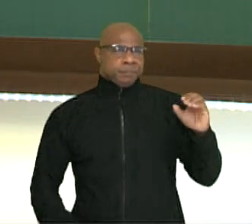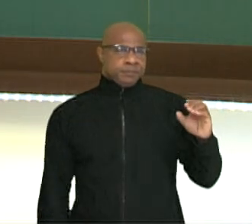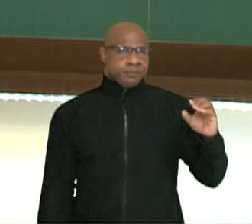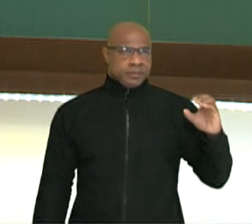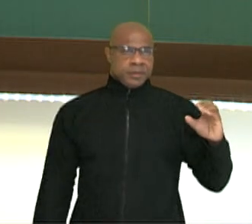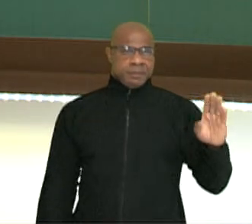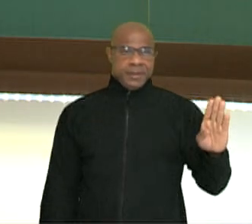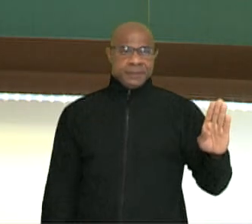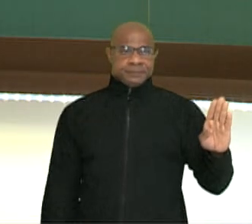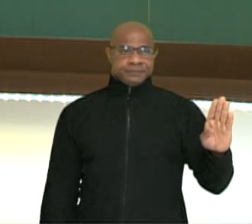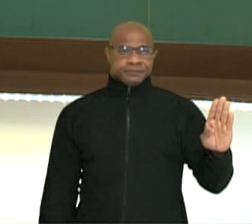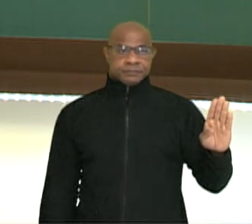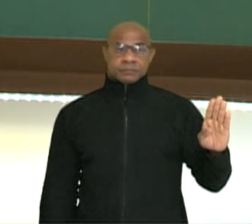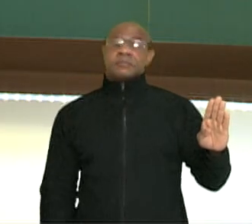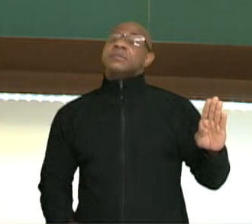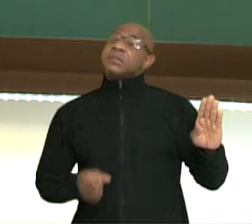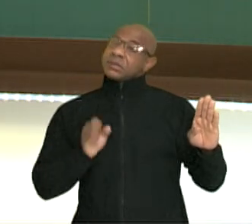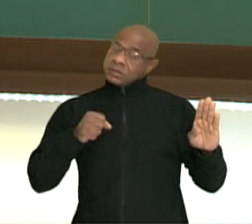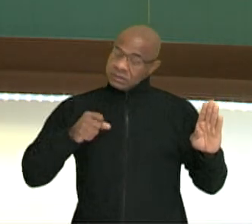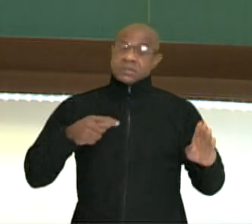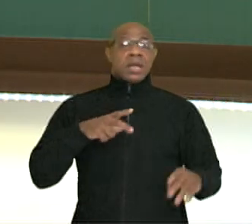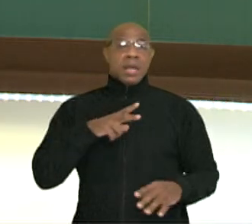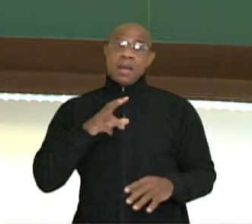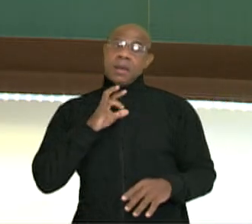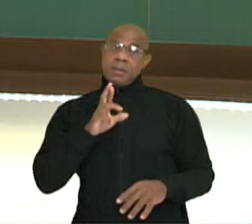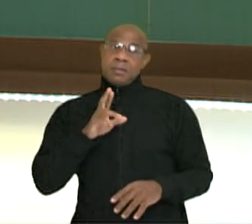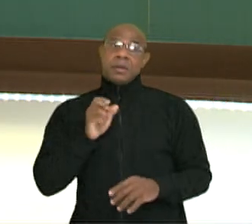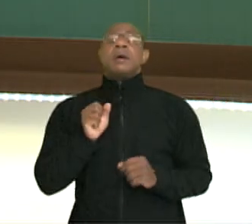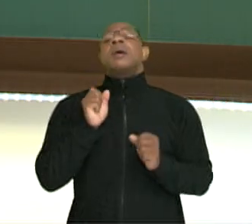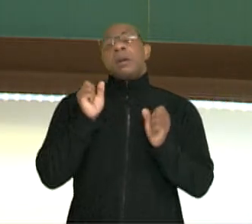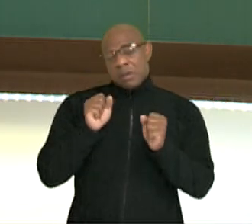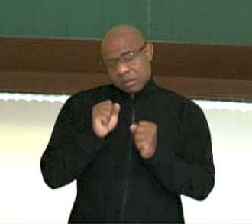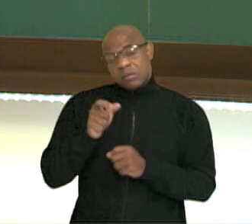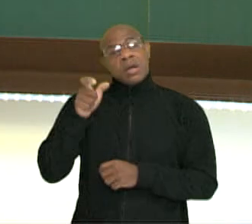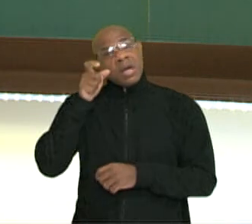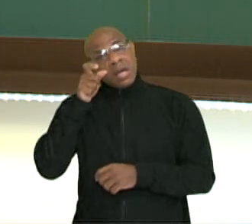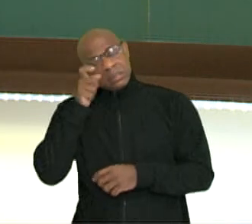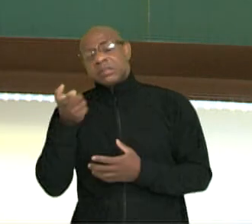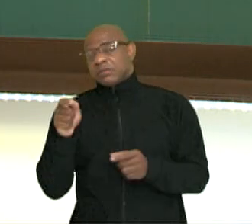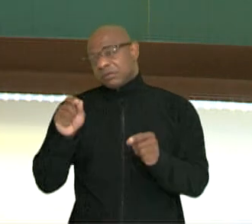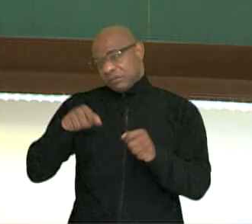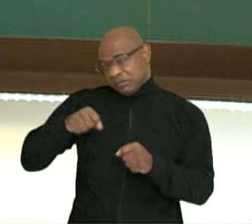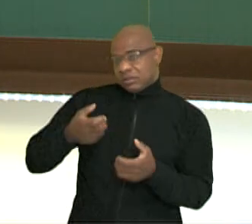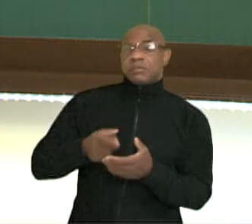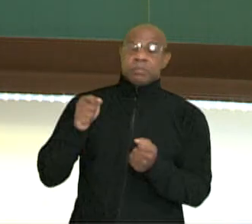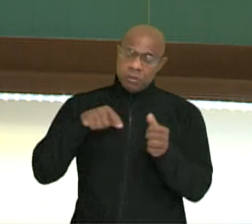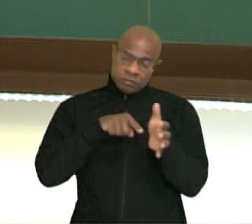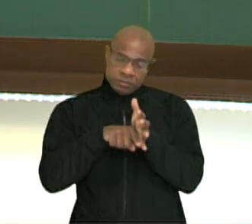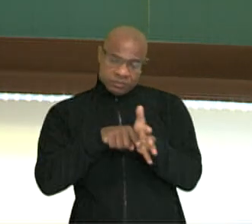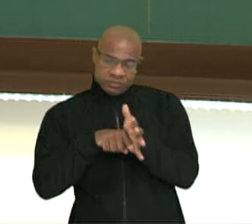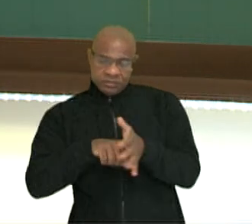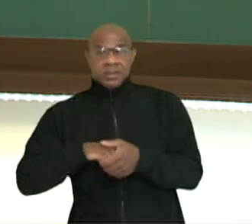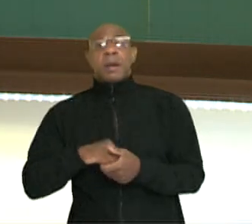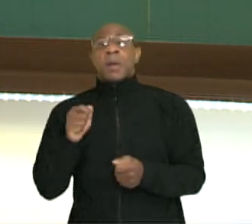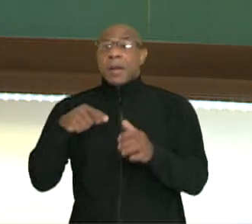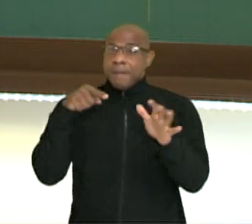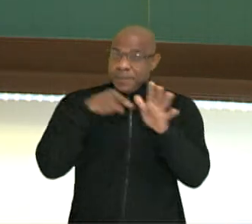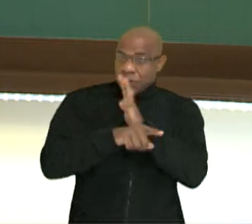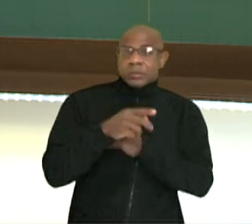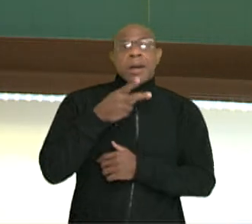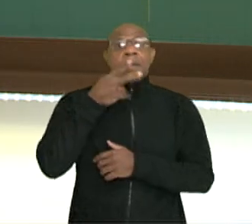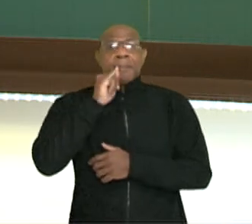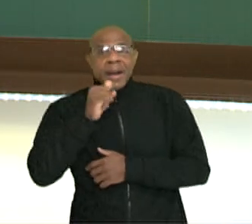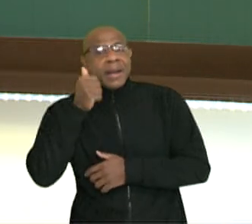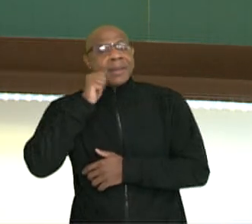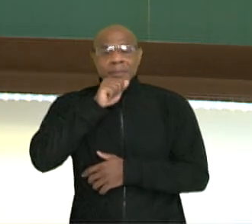Então, essas são perguntas pessoais, você pode responder você ou dar uma pesquisada aí na sua casa, ver quem assiste mais jornal e assim